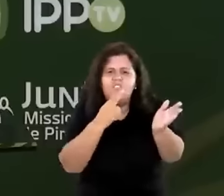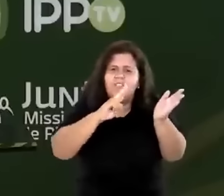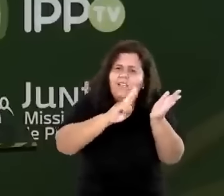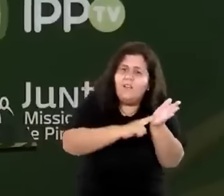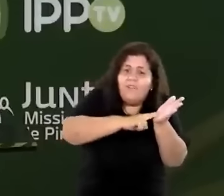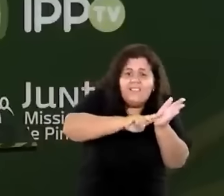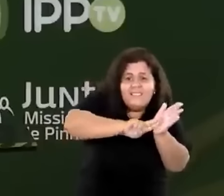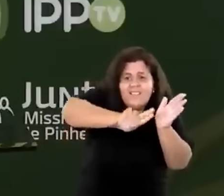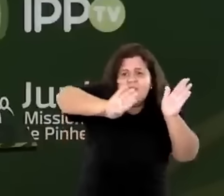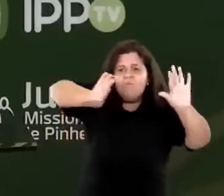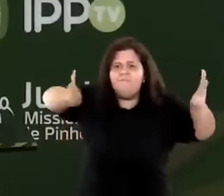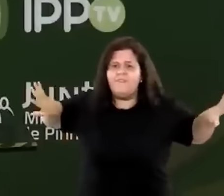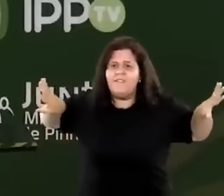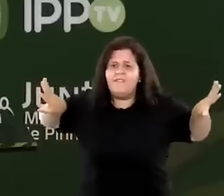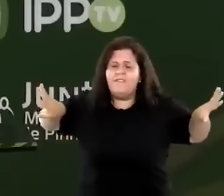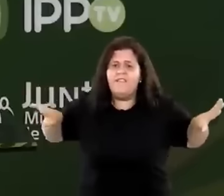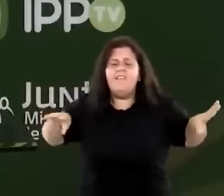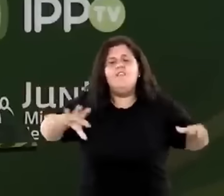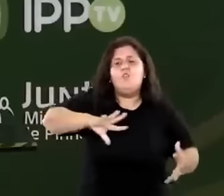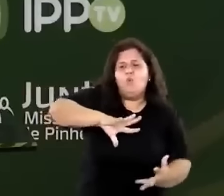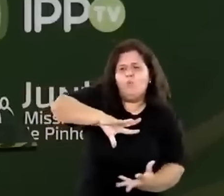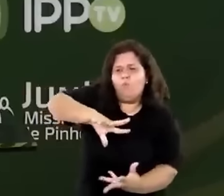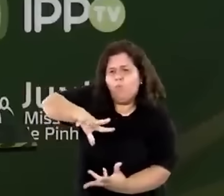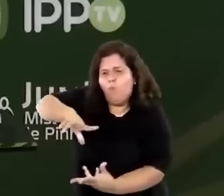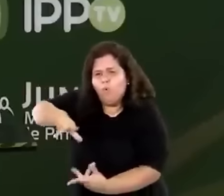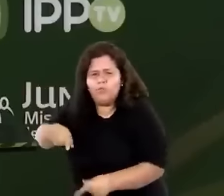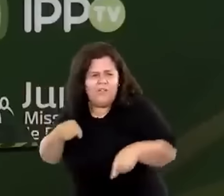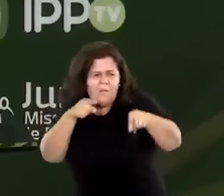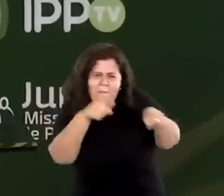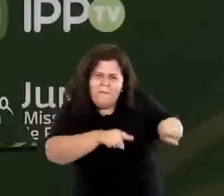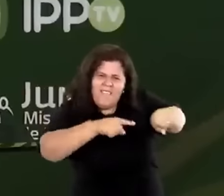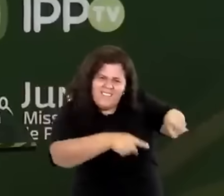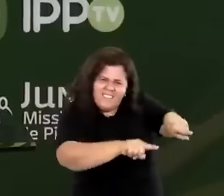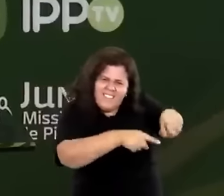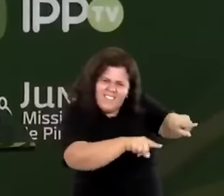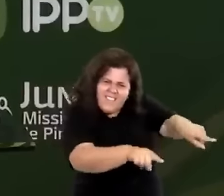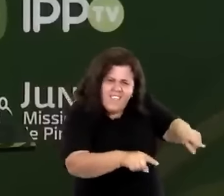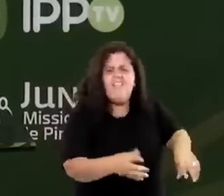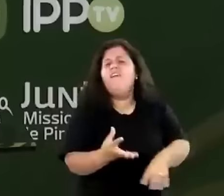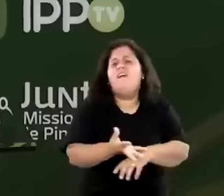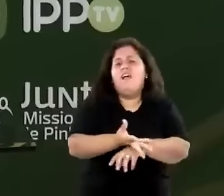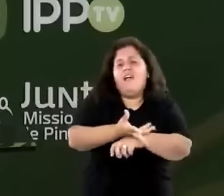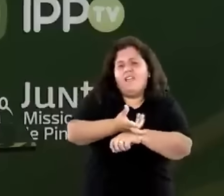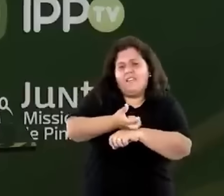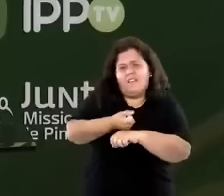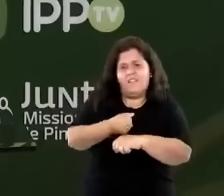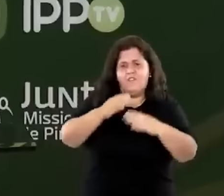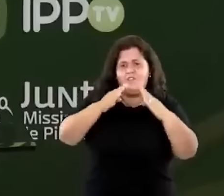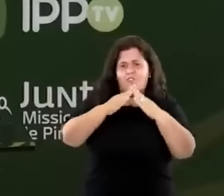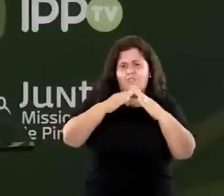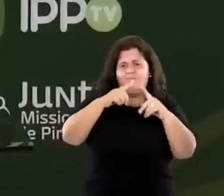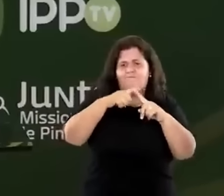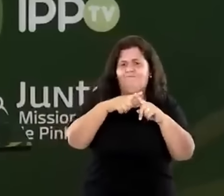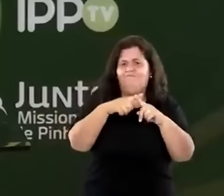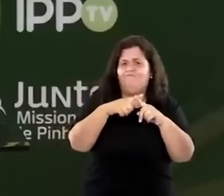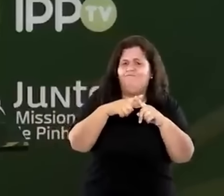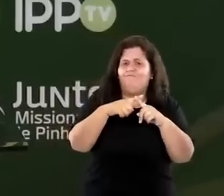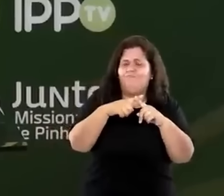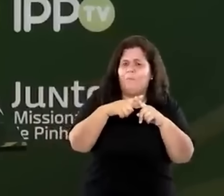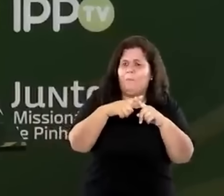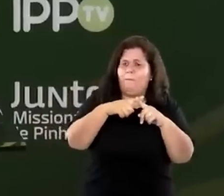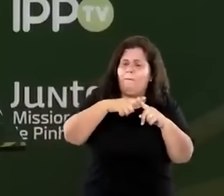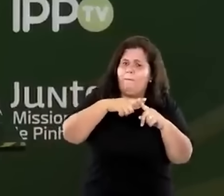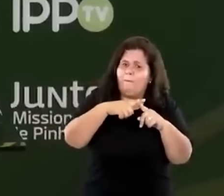igreja com o Toque das Trombetas Deus traz o seu juízo parcial ao mundo que persegue